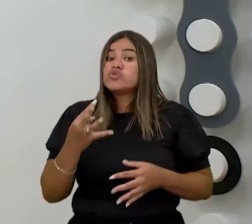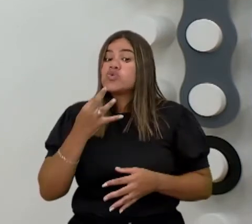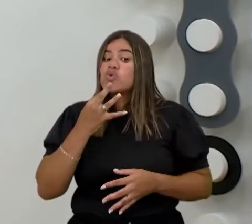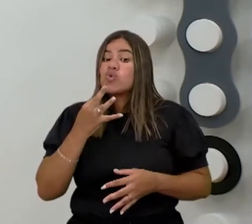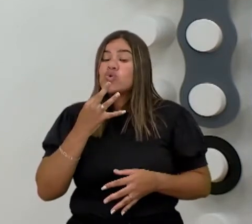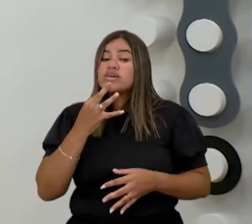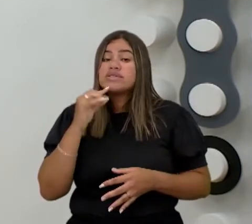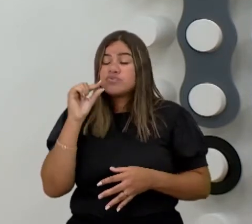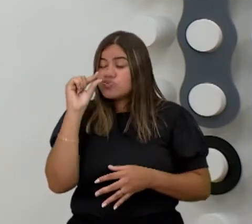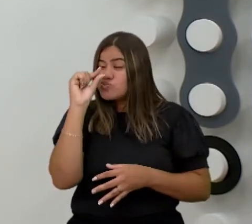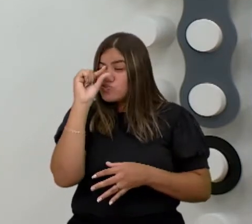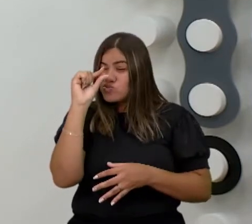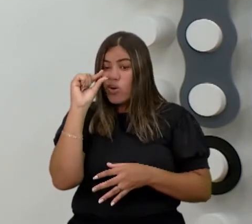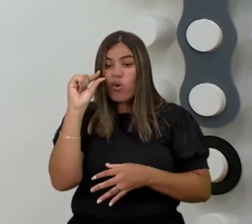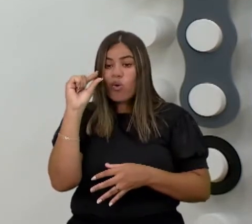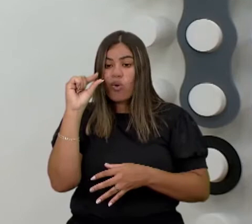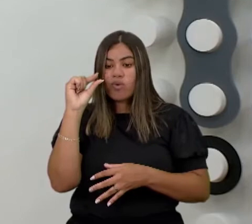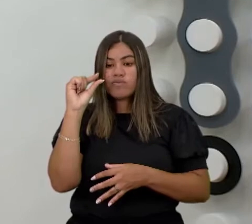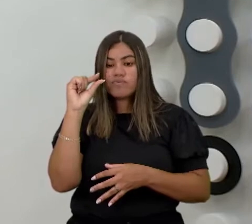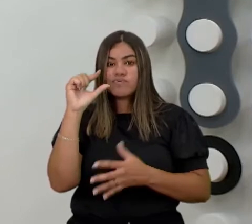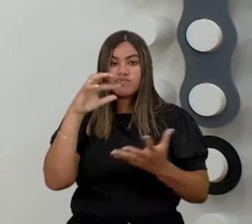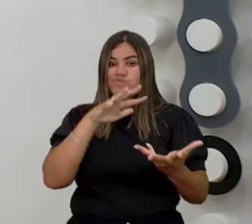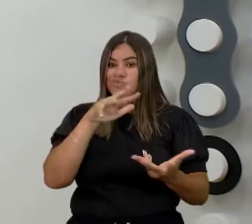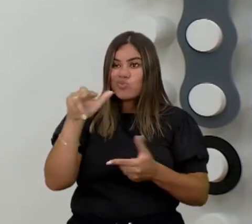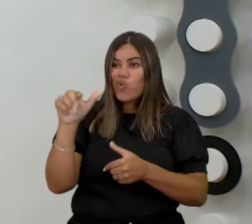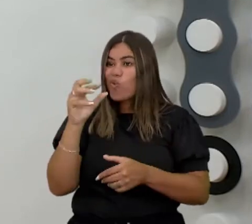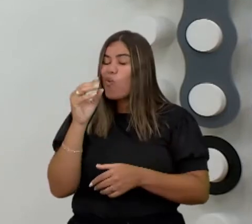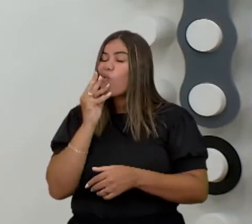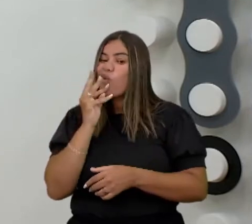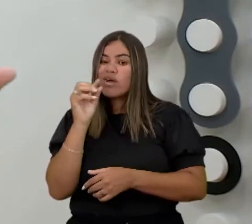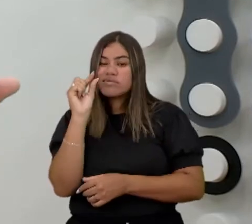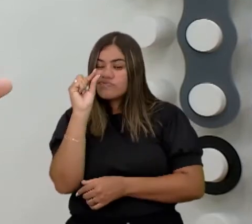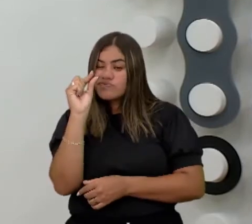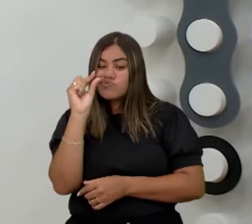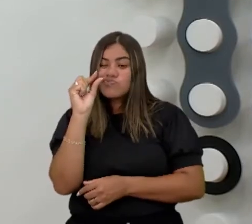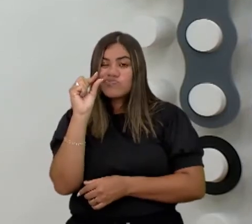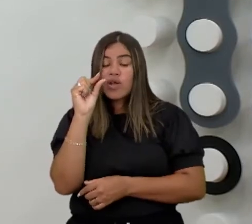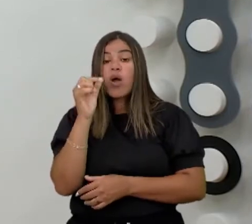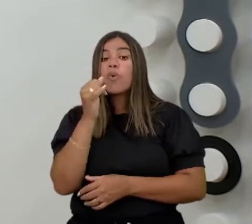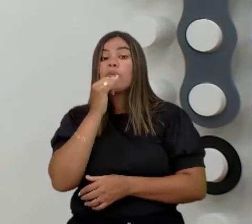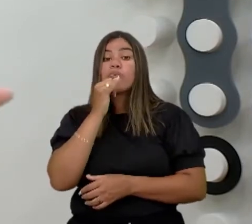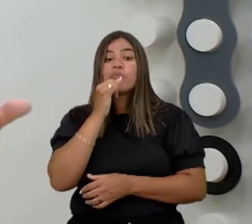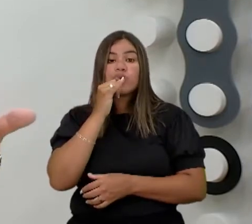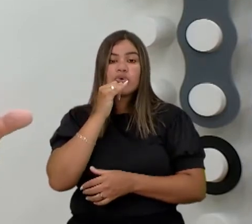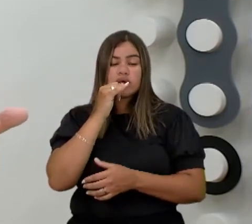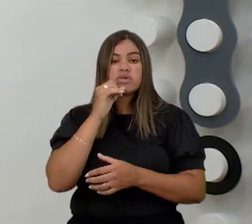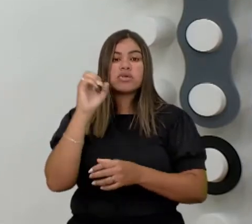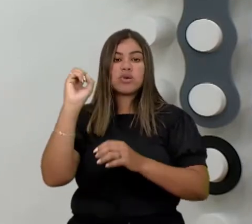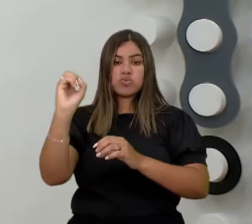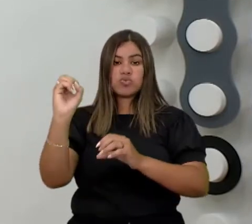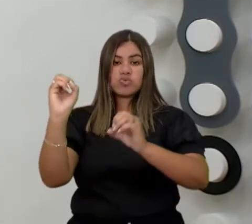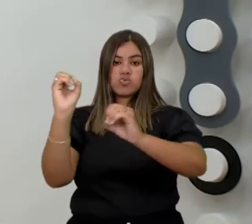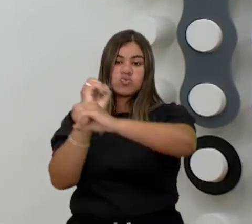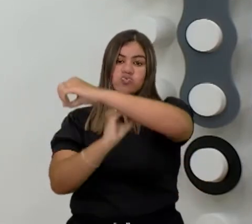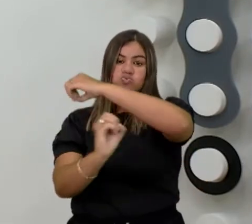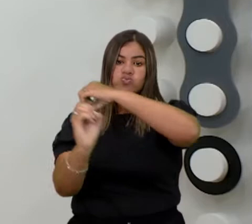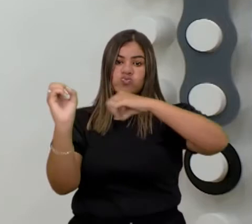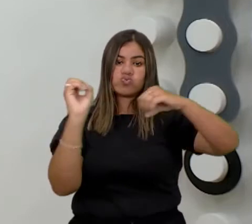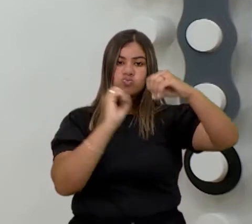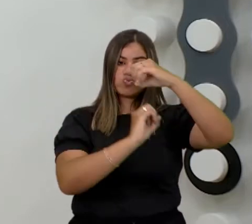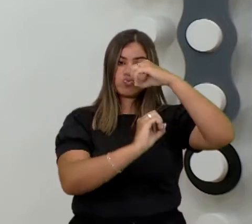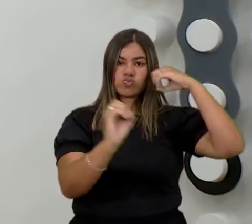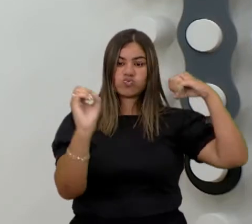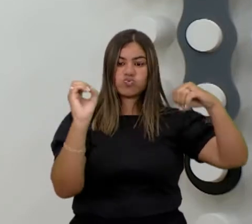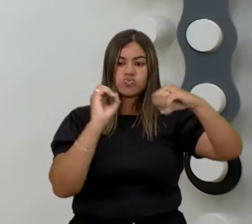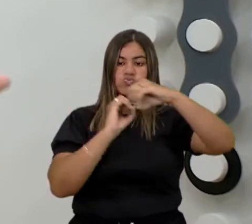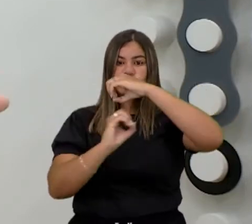que realmente é o universo. Quando a gente fala, por exemplo, do nosso sistema, que é batizado aí de sistema solar, porque nós temos aí o Sol como